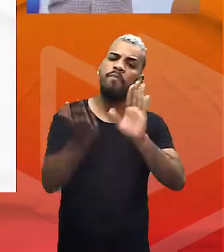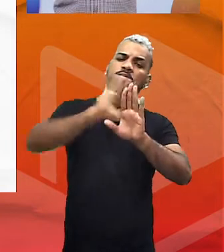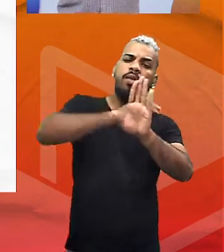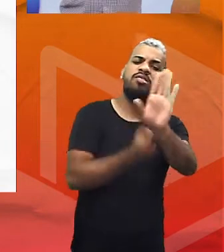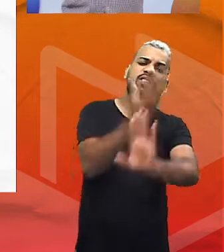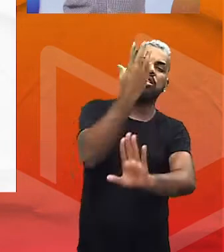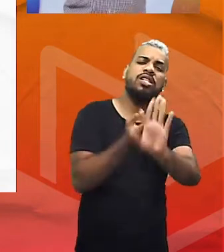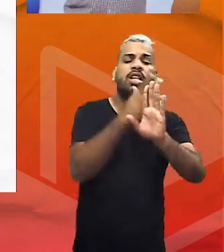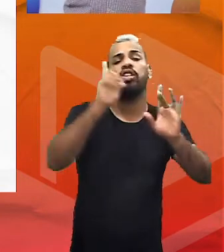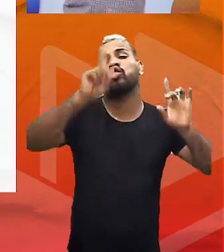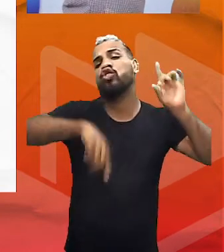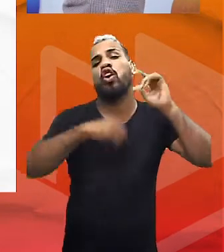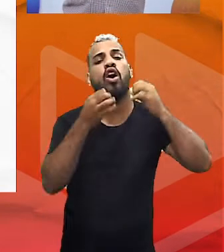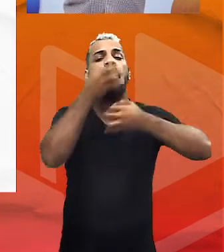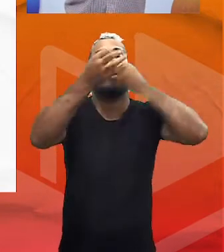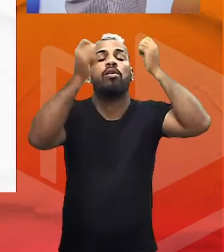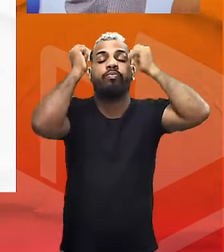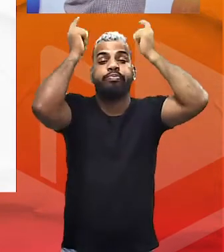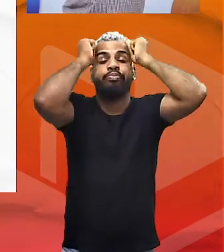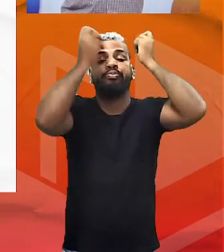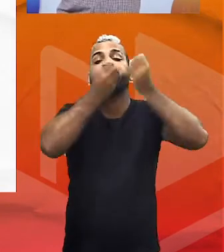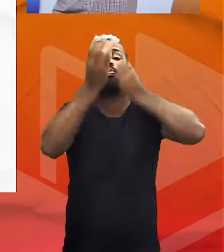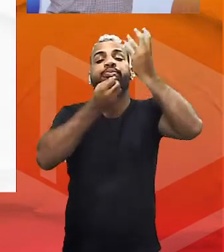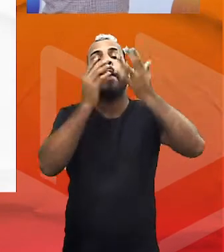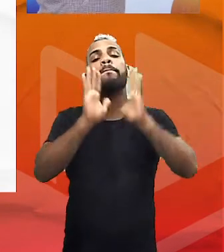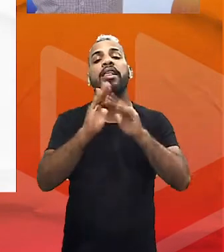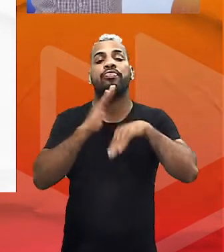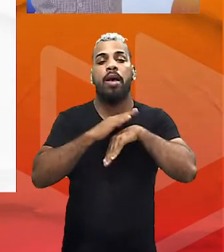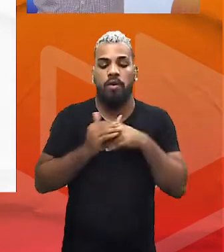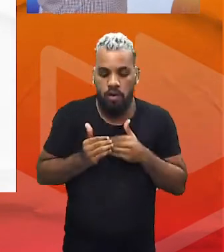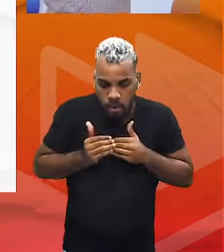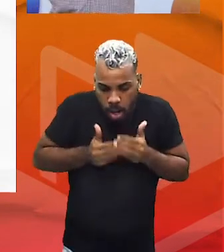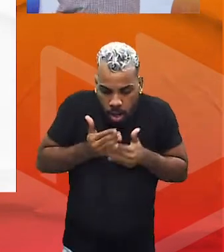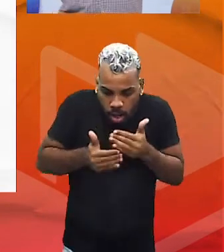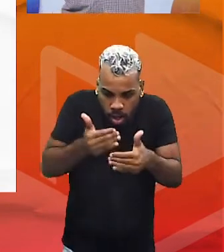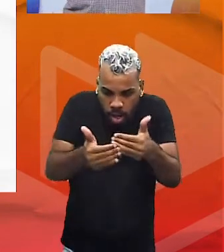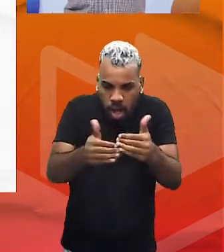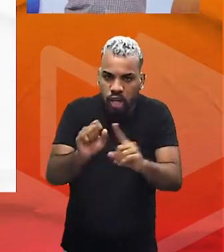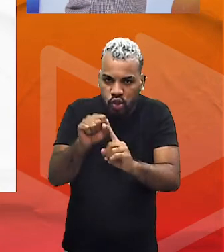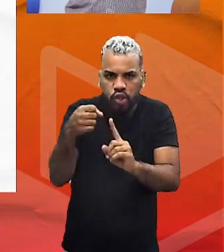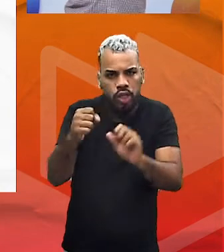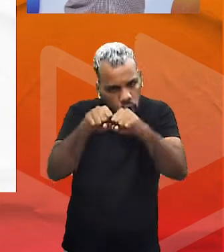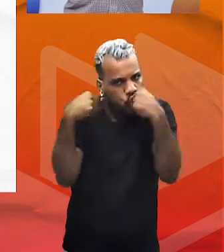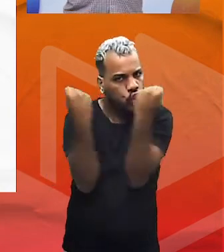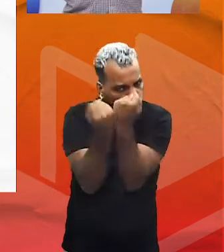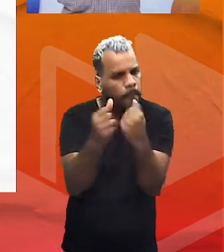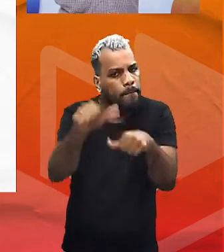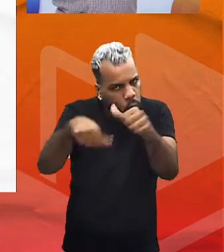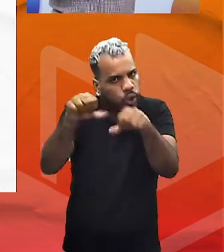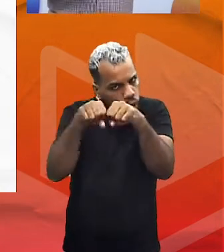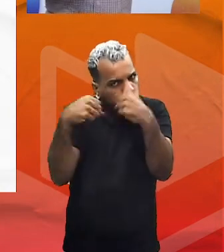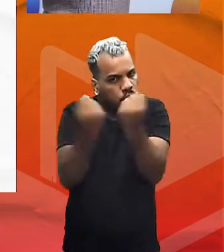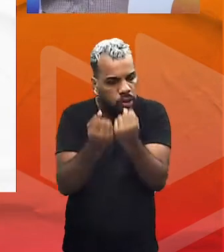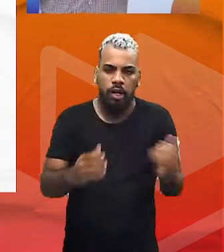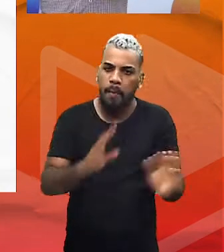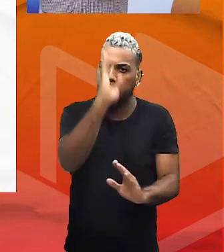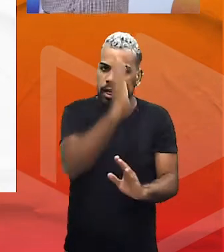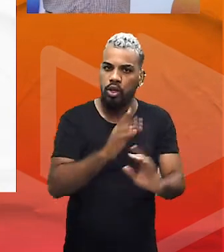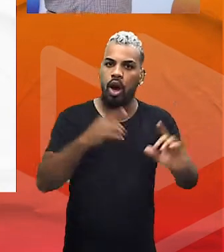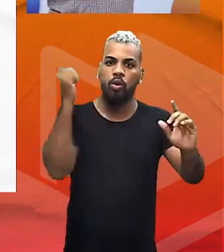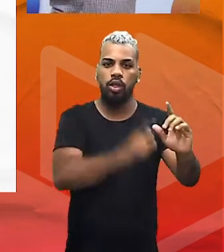muito do idealismo. Mas isso vai mudando com o passar do tempo, porque a sociedade vai mudando, a independência do Brasil vai